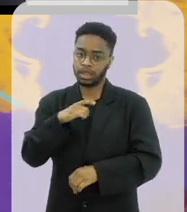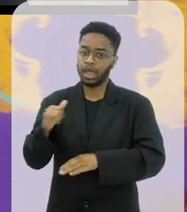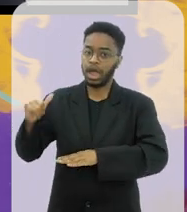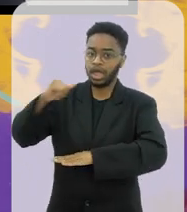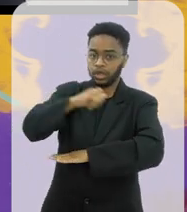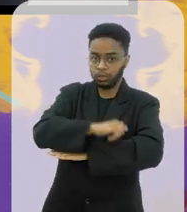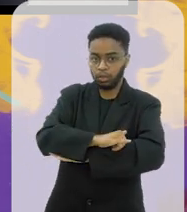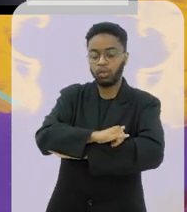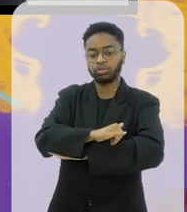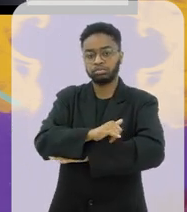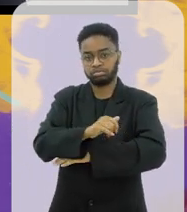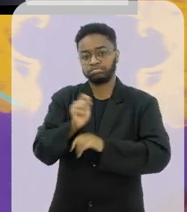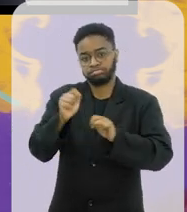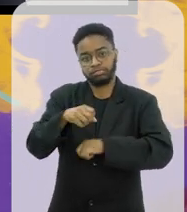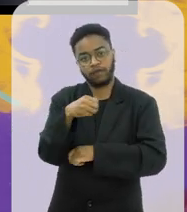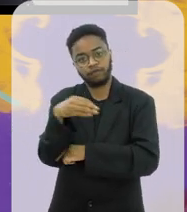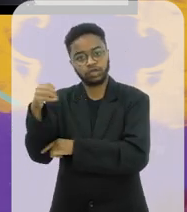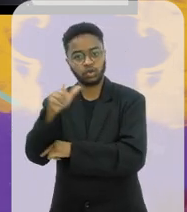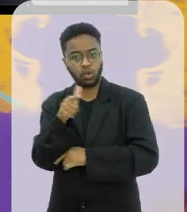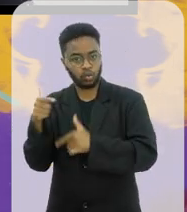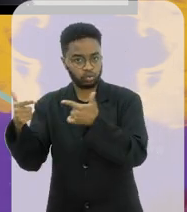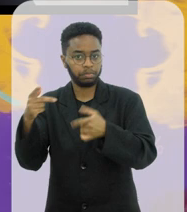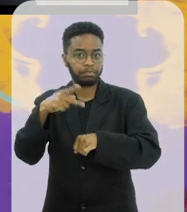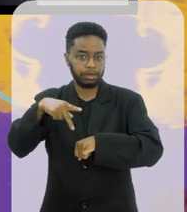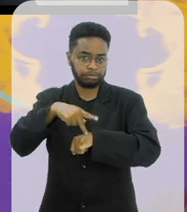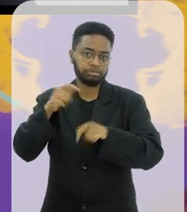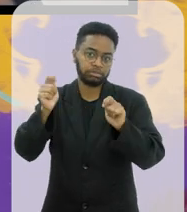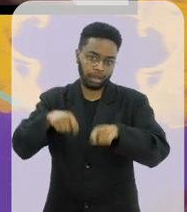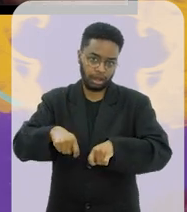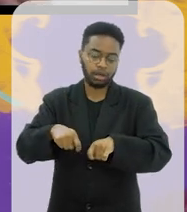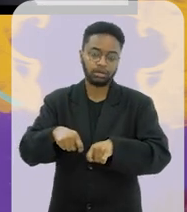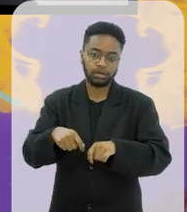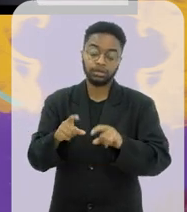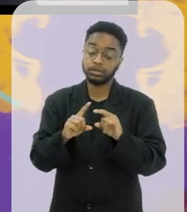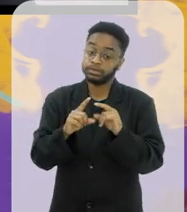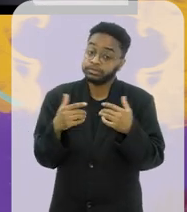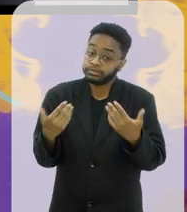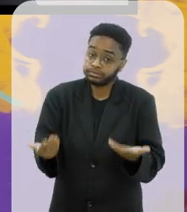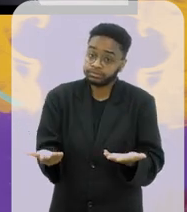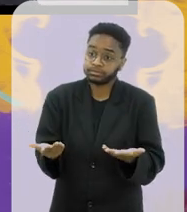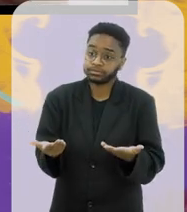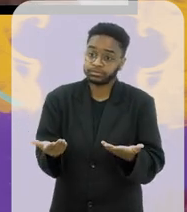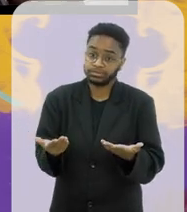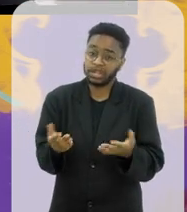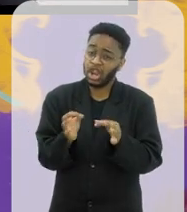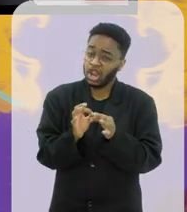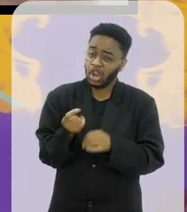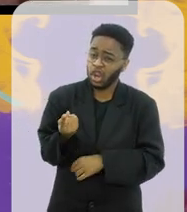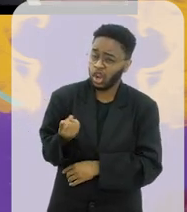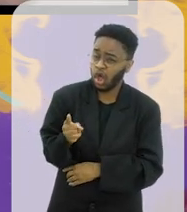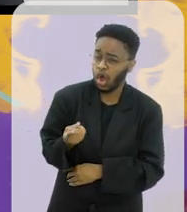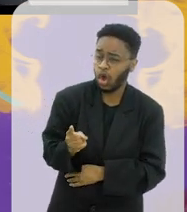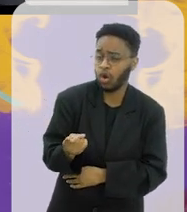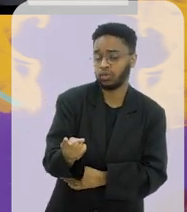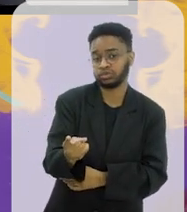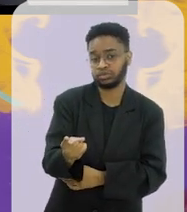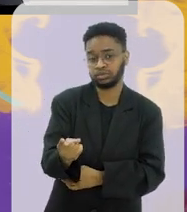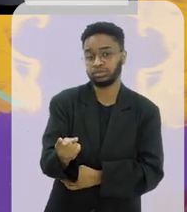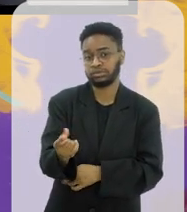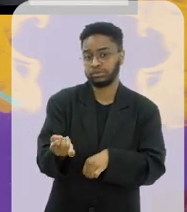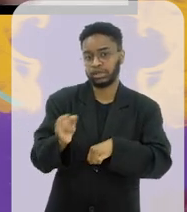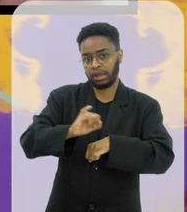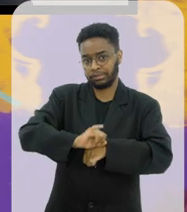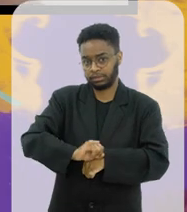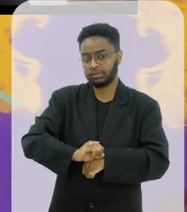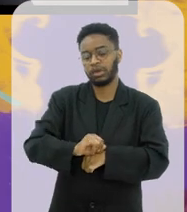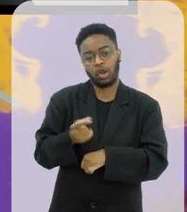aeroporto internacional. Sim, o aeroporto Afonso Pena, né? Afonso Pena. Então, a gente sabe que é longe até demais. É verdade. É